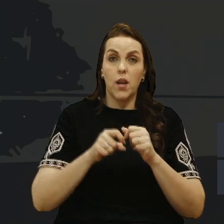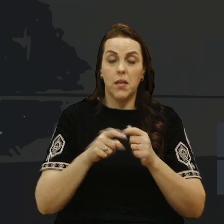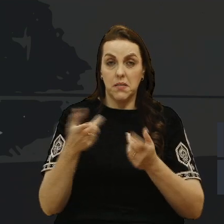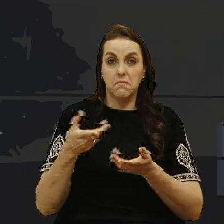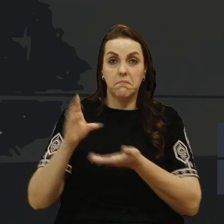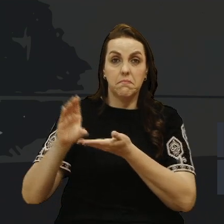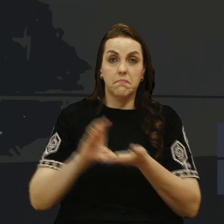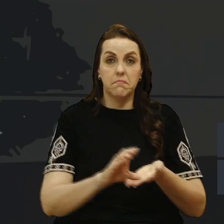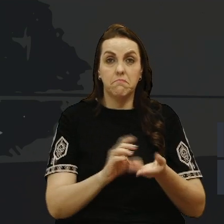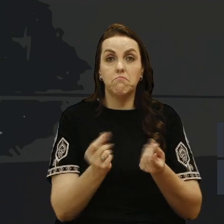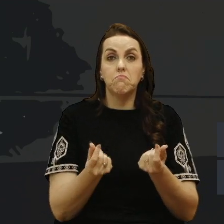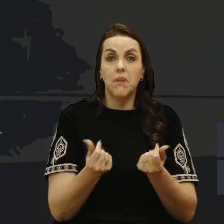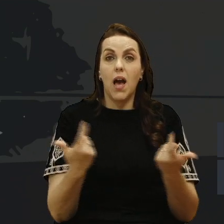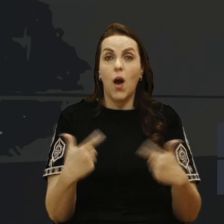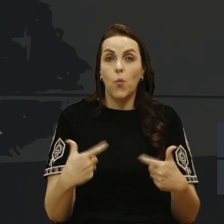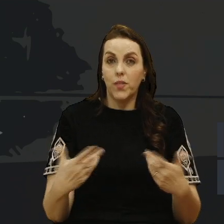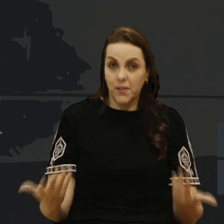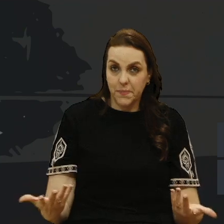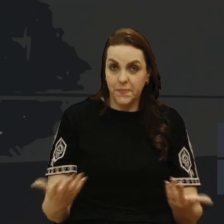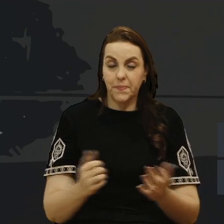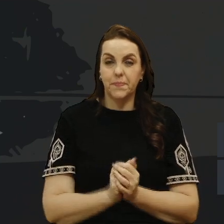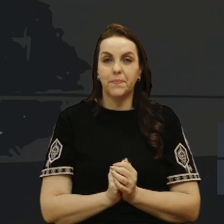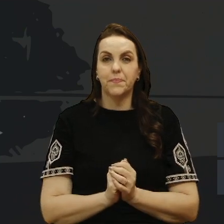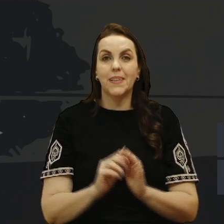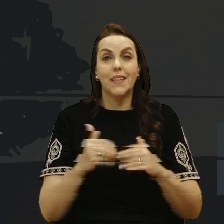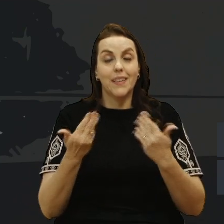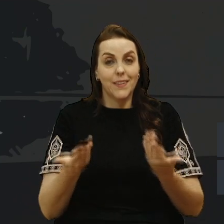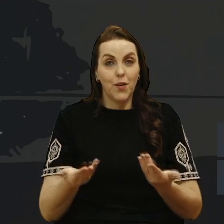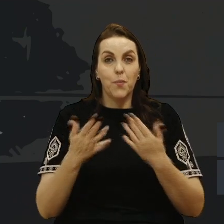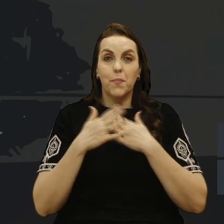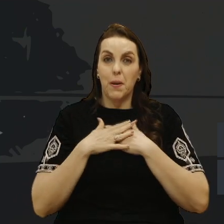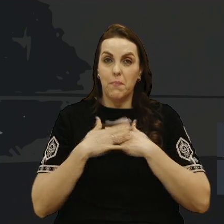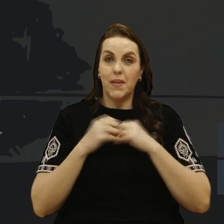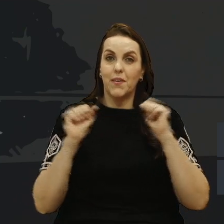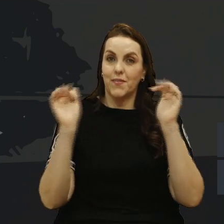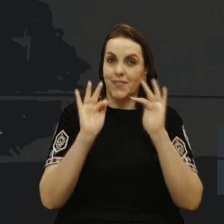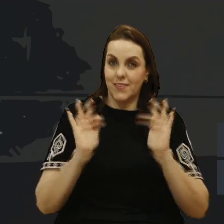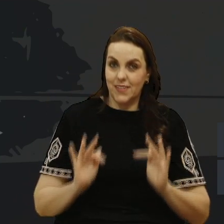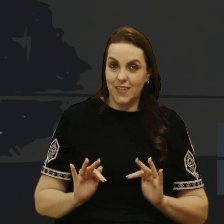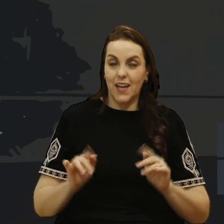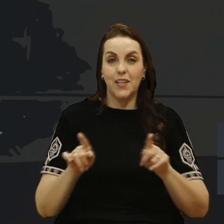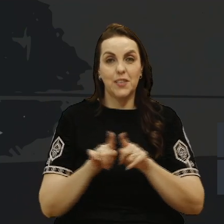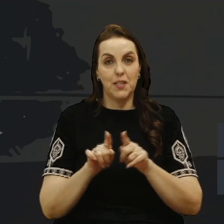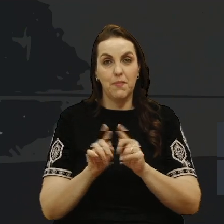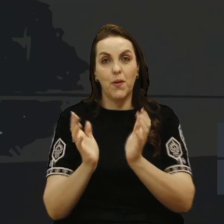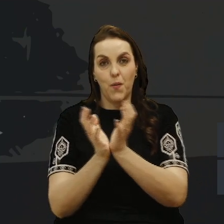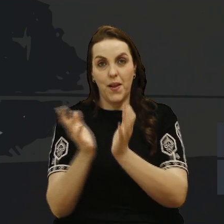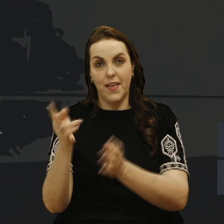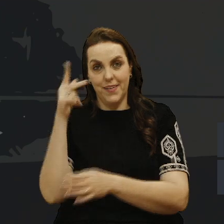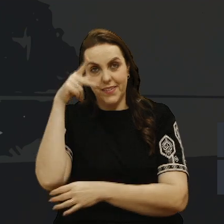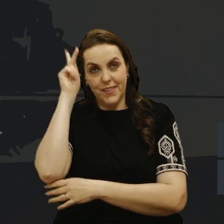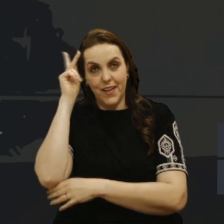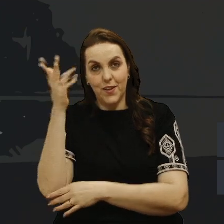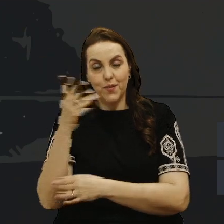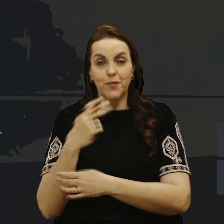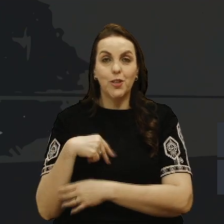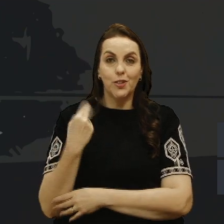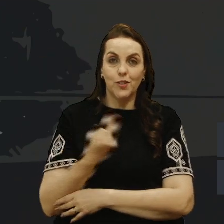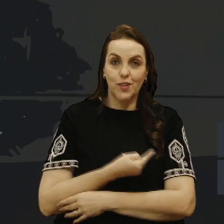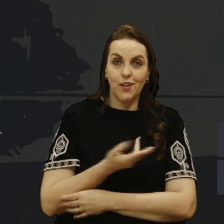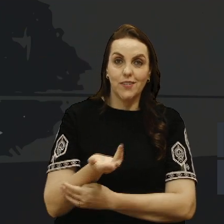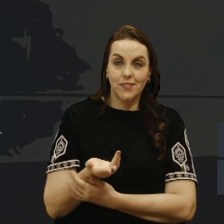aplicar. E aí, para minha felicidade, felicidade também do meu colega, a